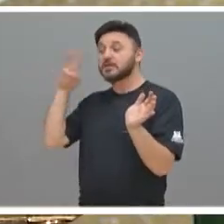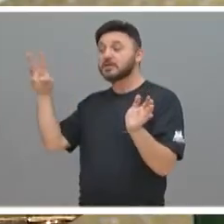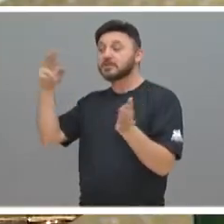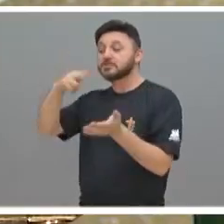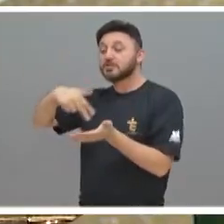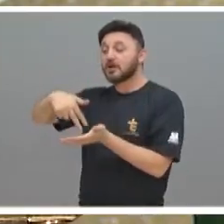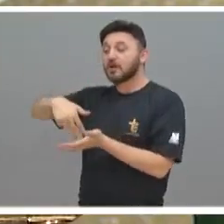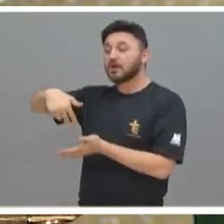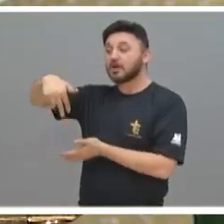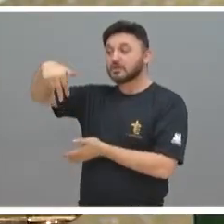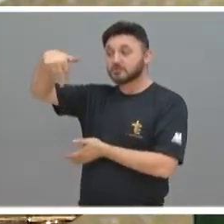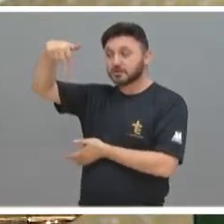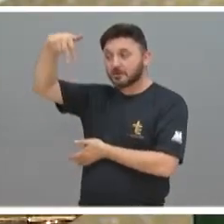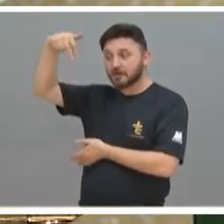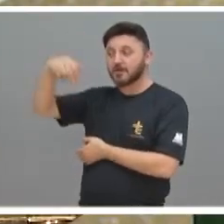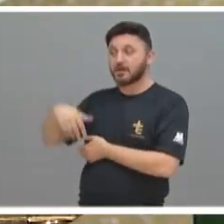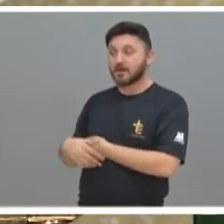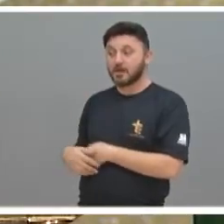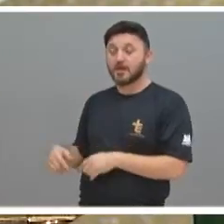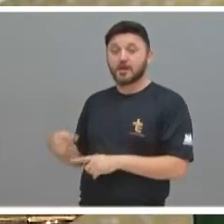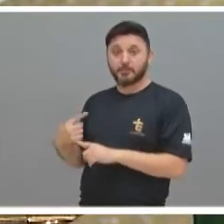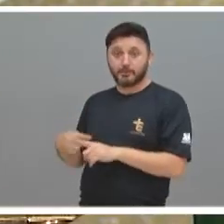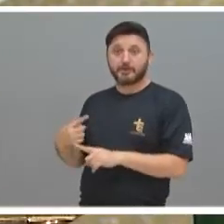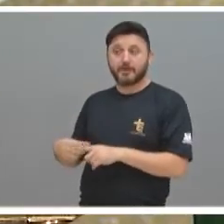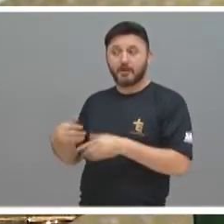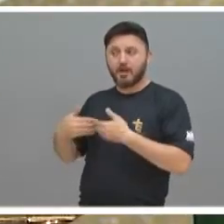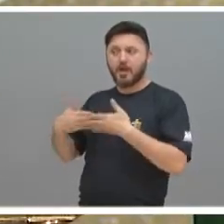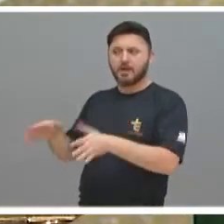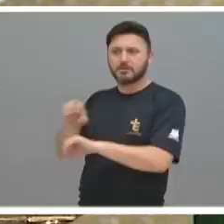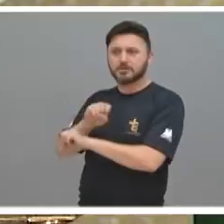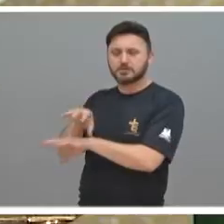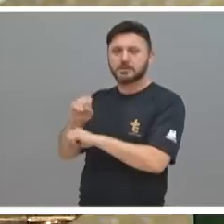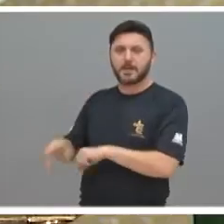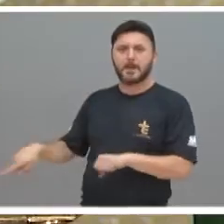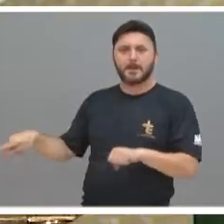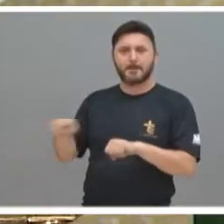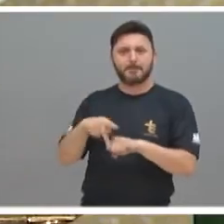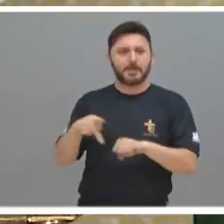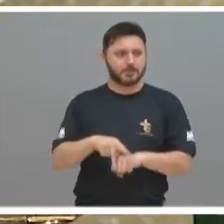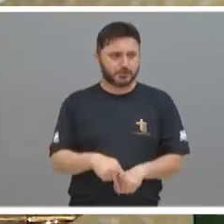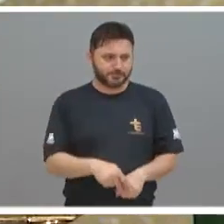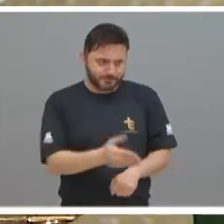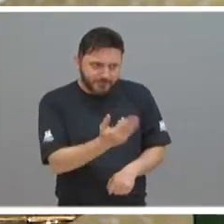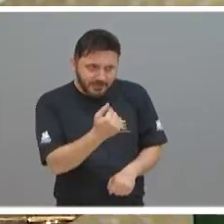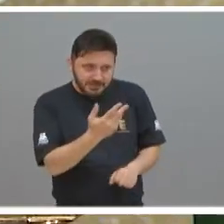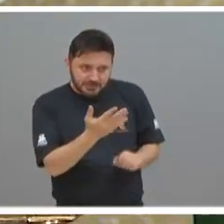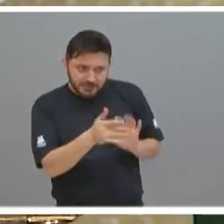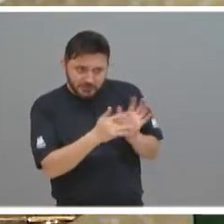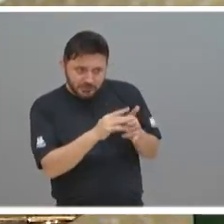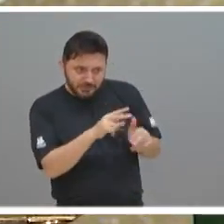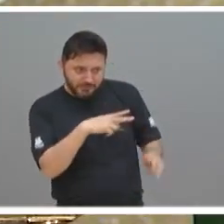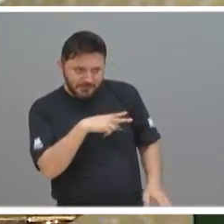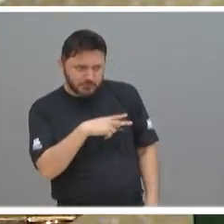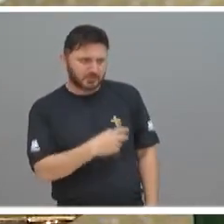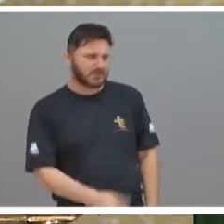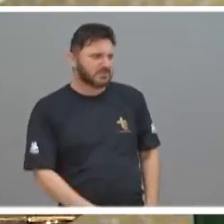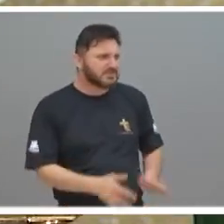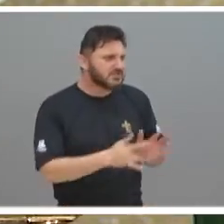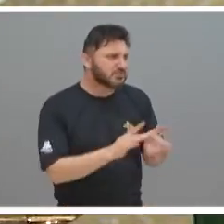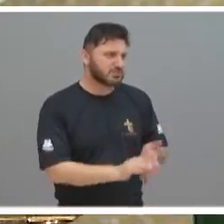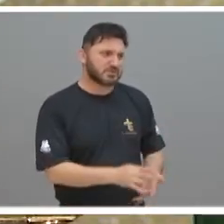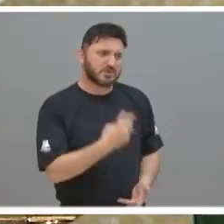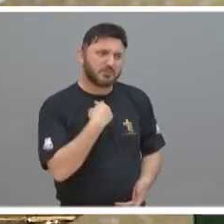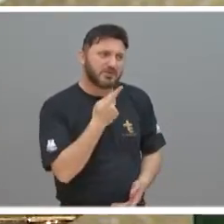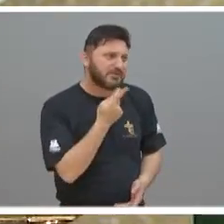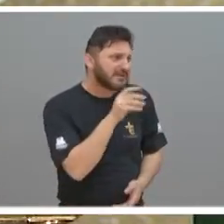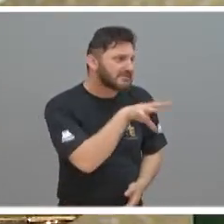dia. Ele dizia isso abertamente. Então Pedro tomou Jesus à parte e começou a repreendê-lo. Jesus